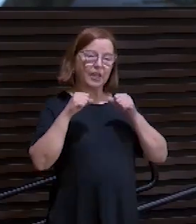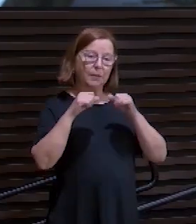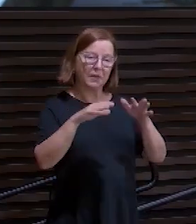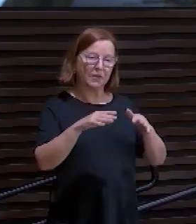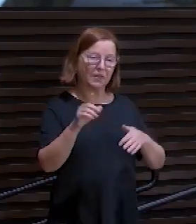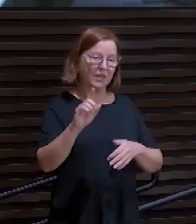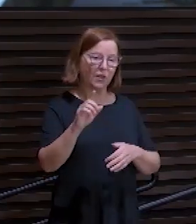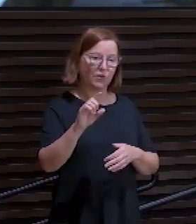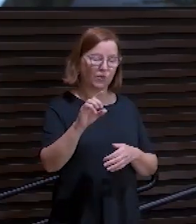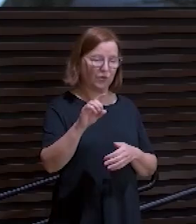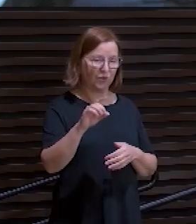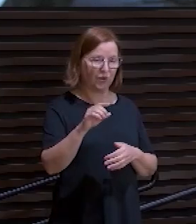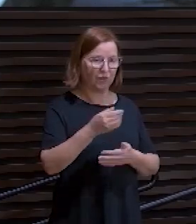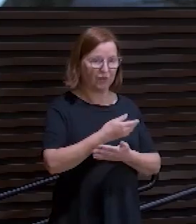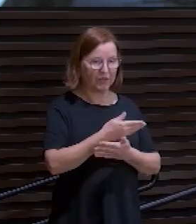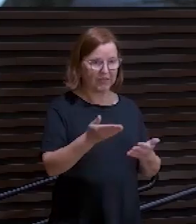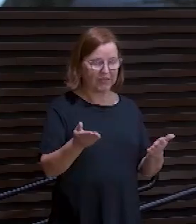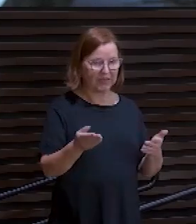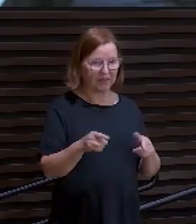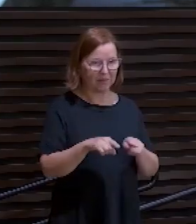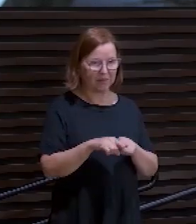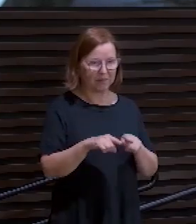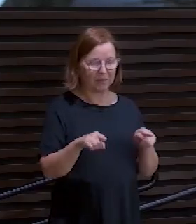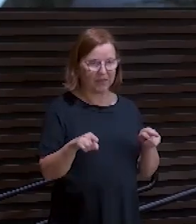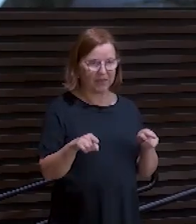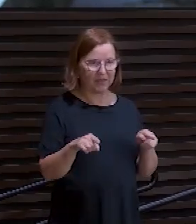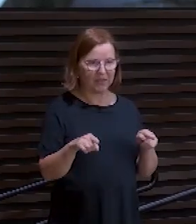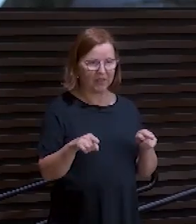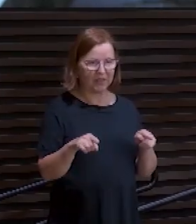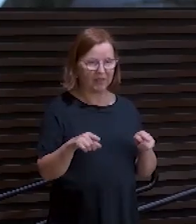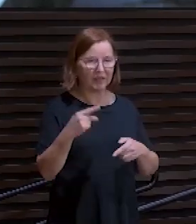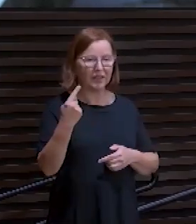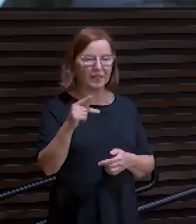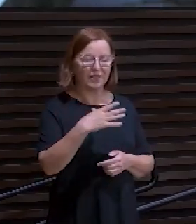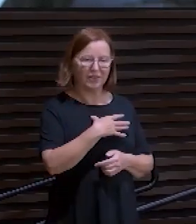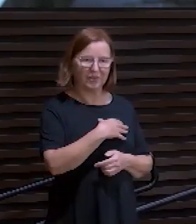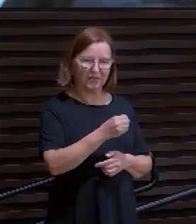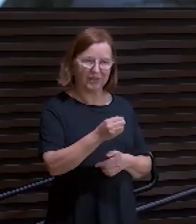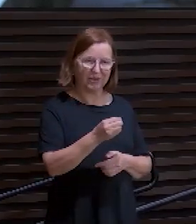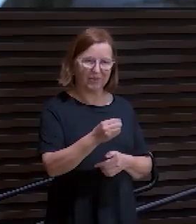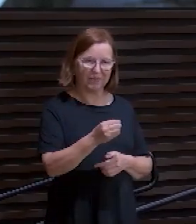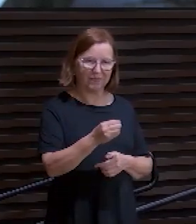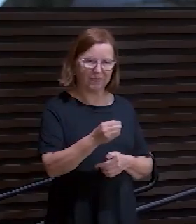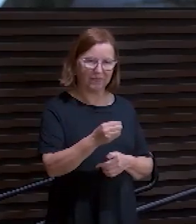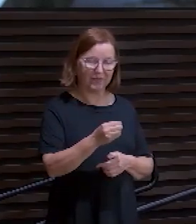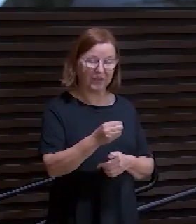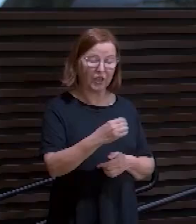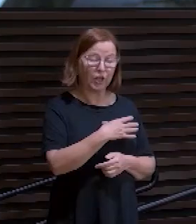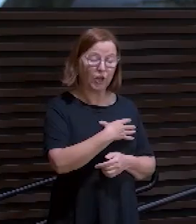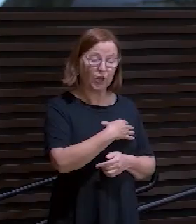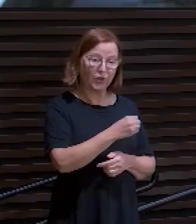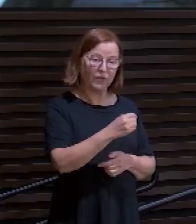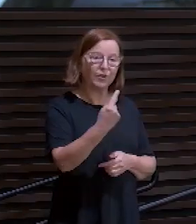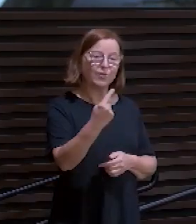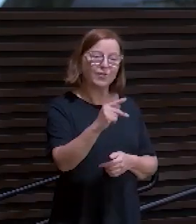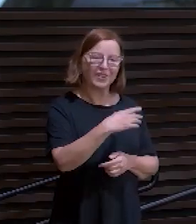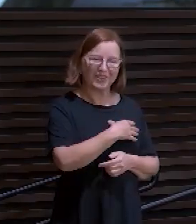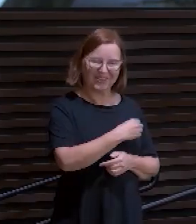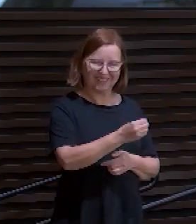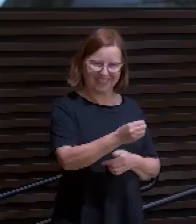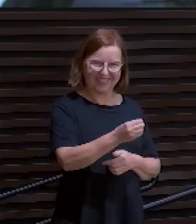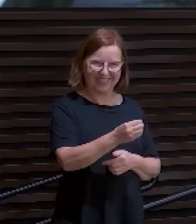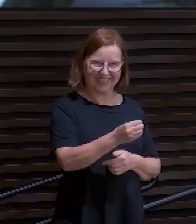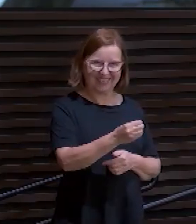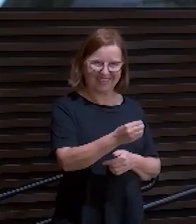geração, mas você, os teus filhos e os filhos dos teus